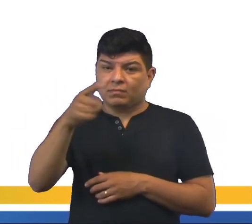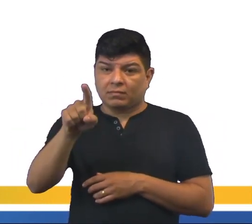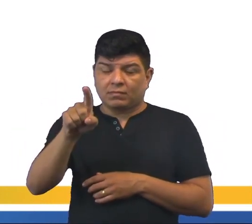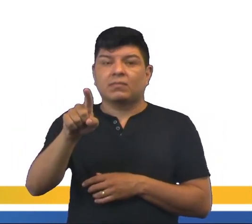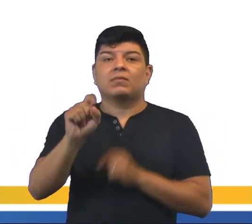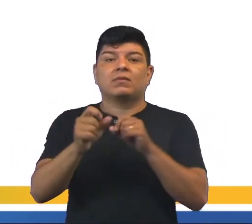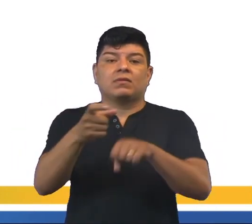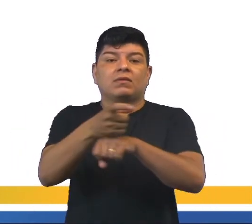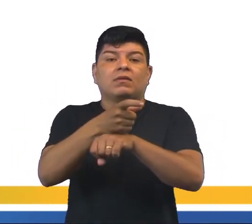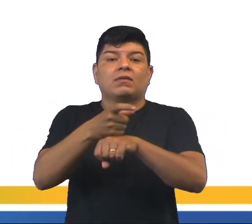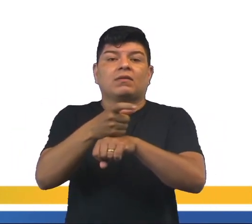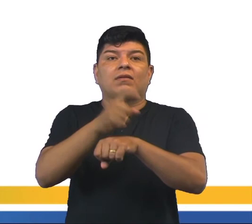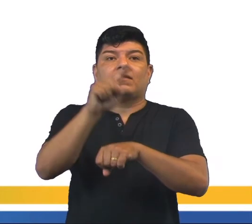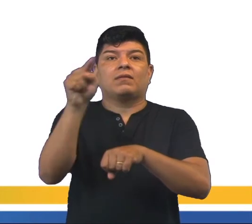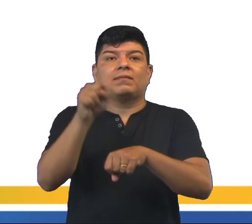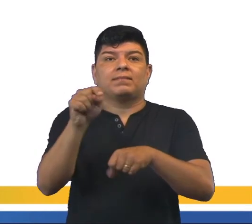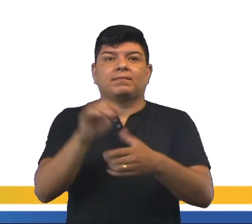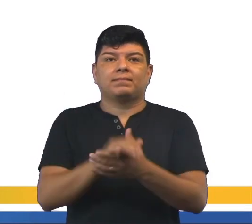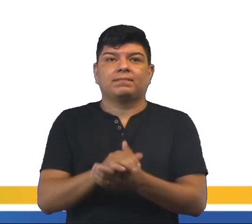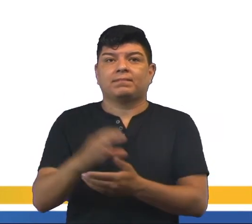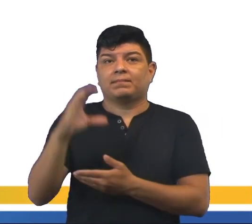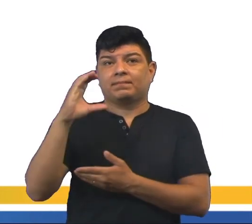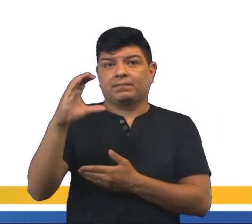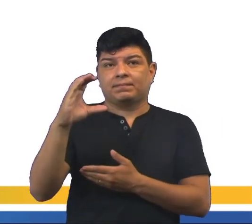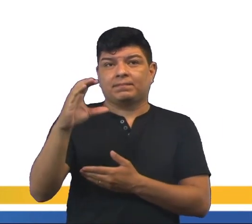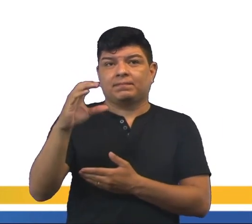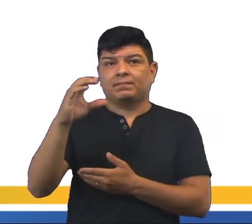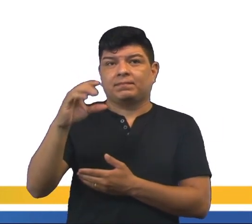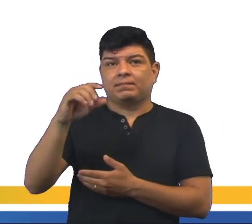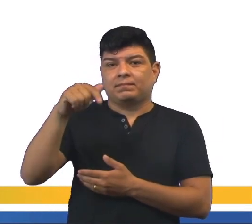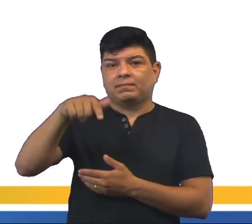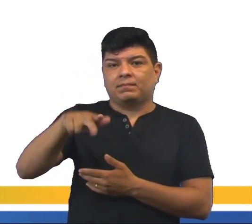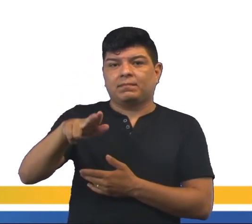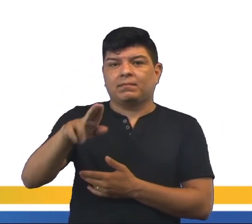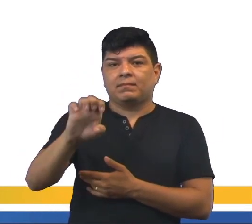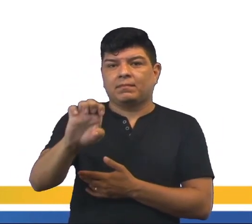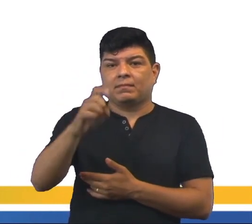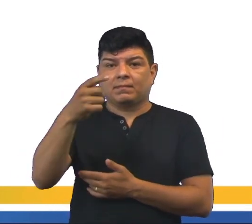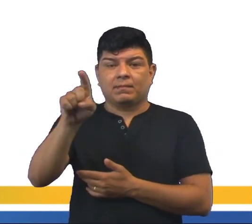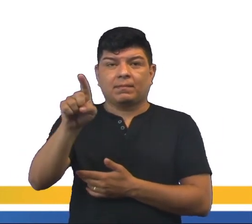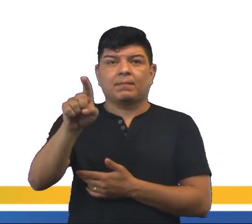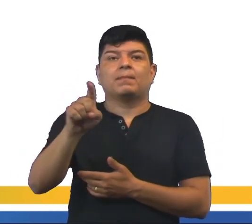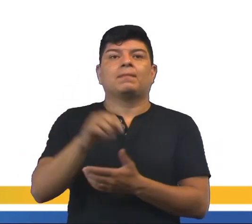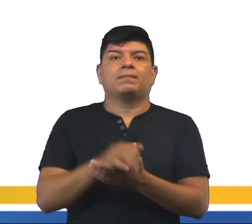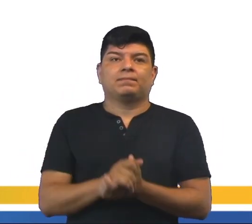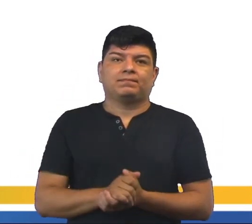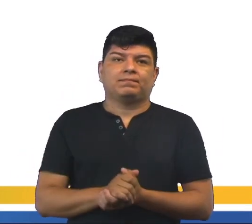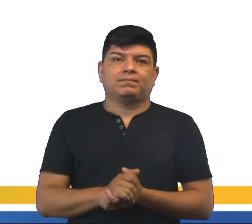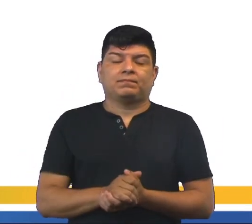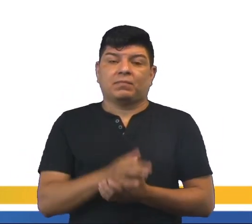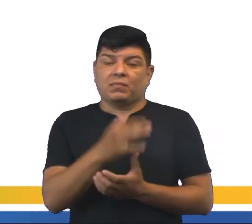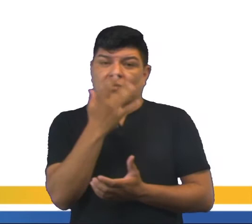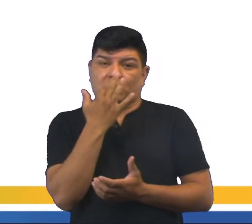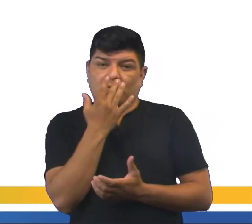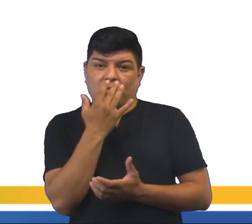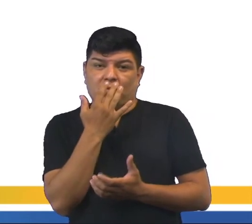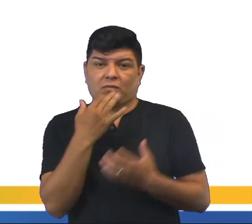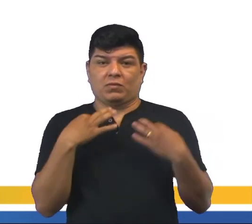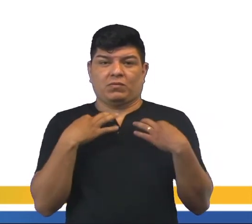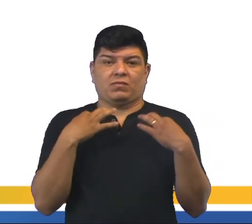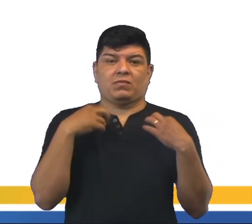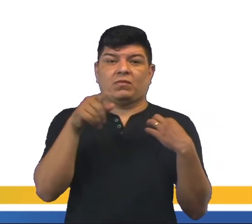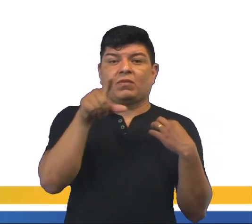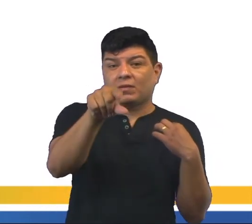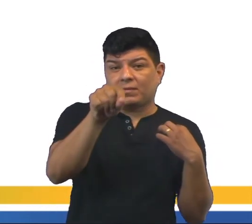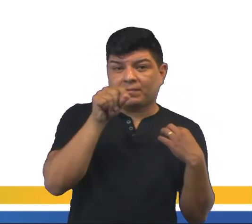um adjetivo interrogativo. Na letra C, também o que, né? Que color de camisa prefere, ou seja, que cor de camisa